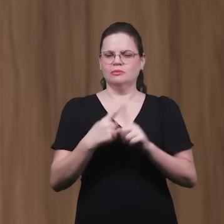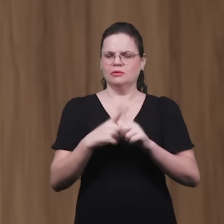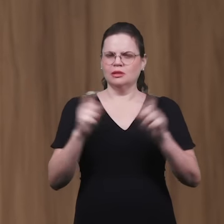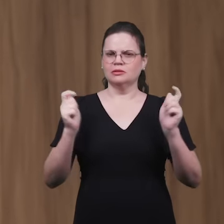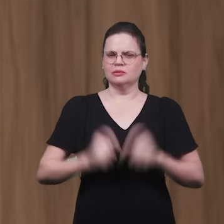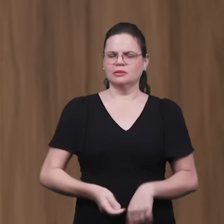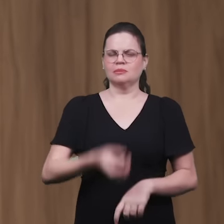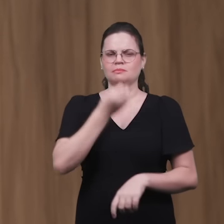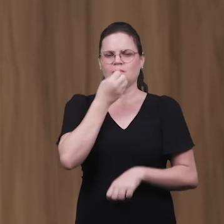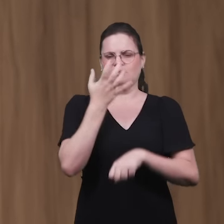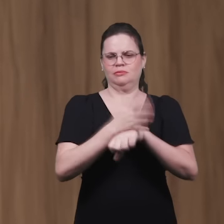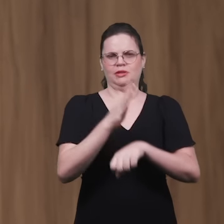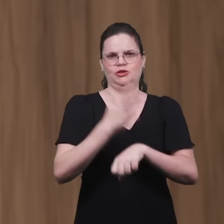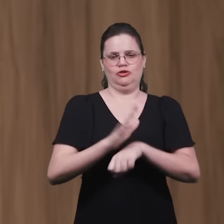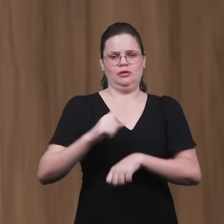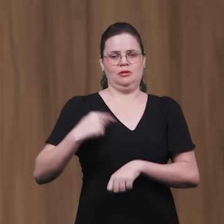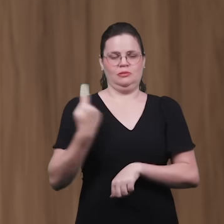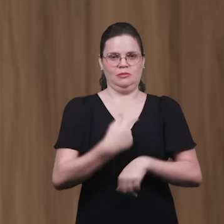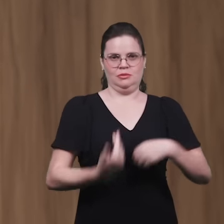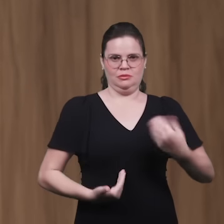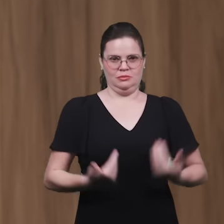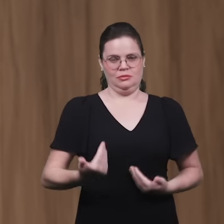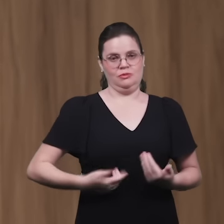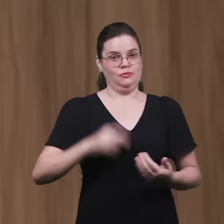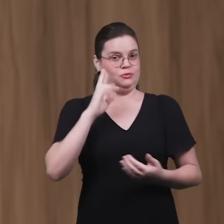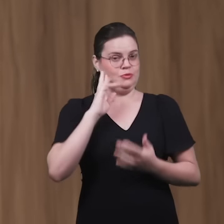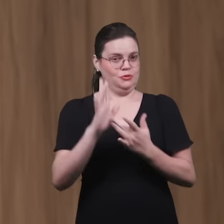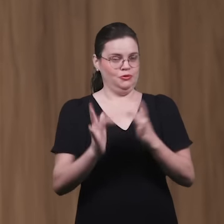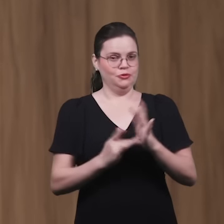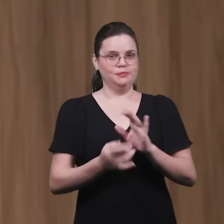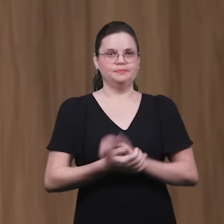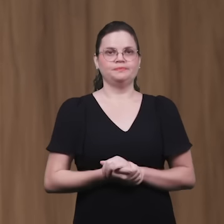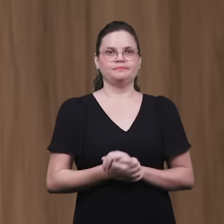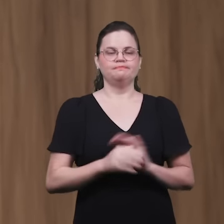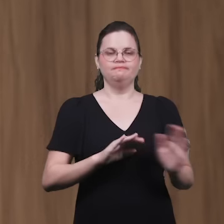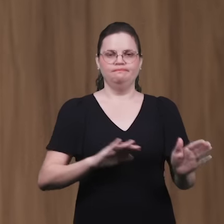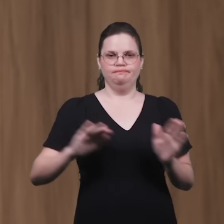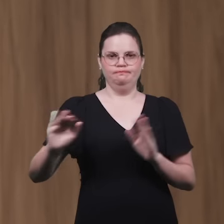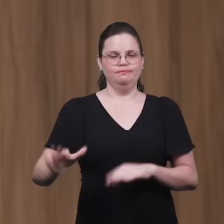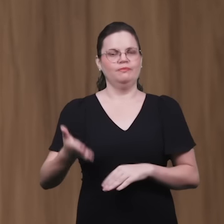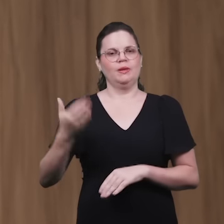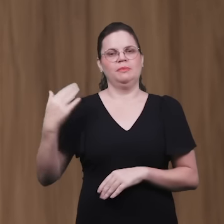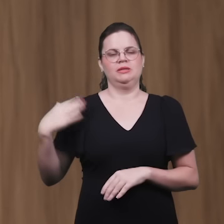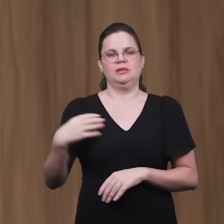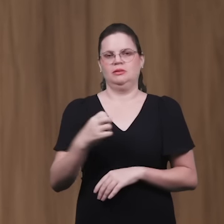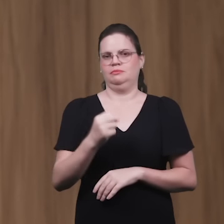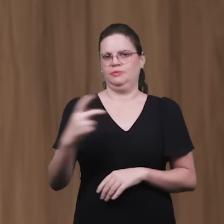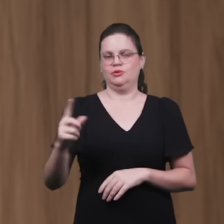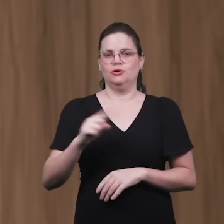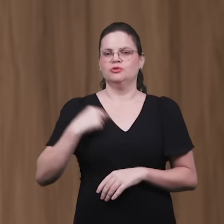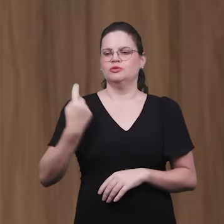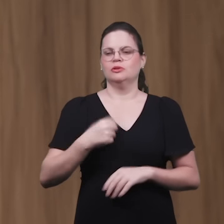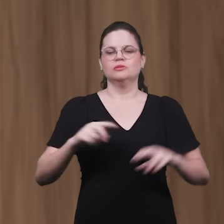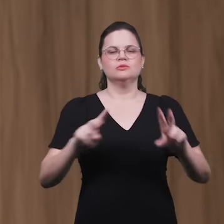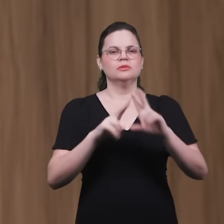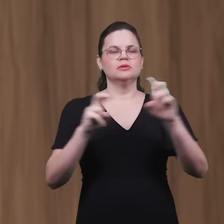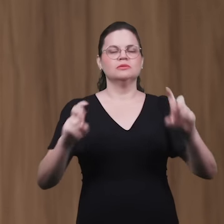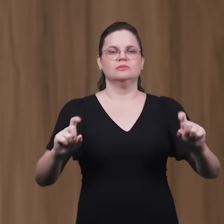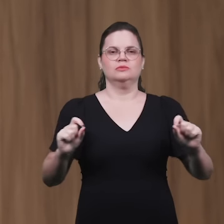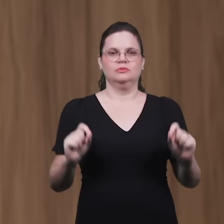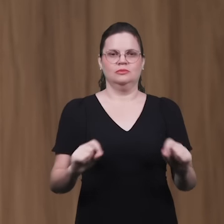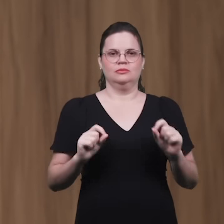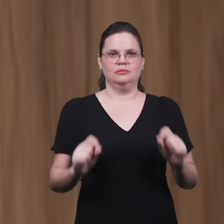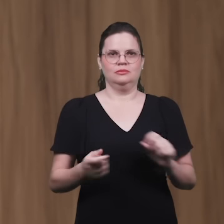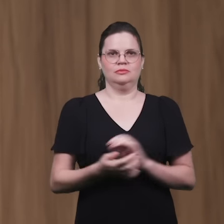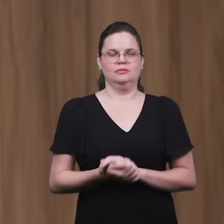prática na vida do crente em Jesus. Agora, nós estávamos abordando no episódio anterior algo relacionado